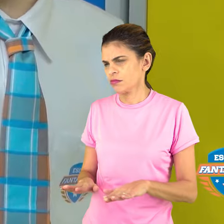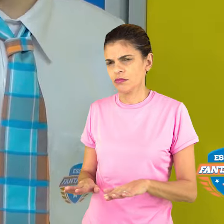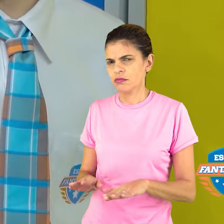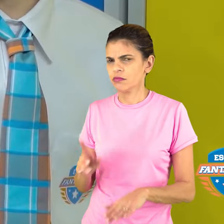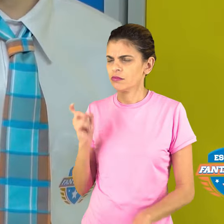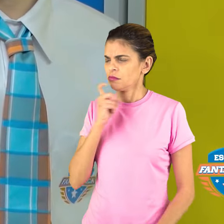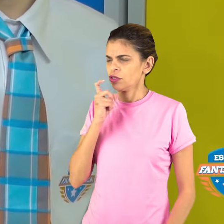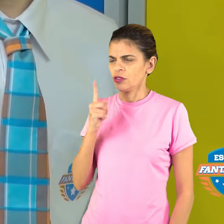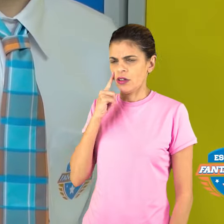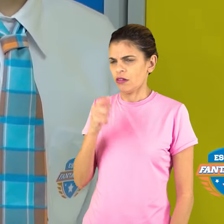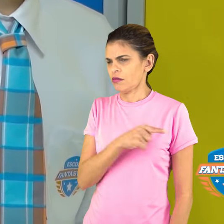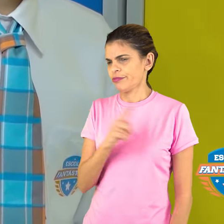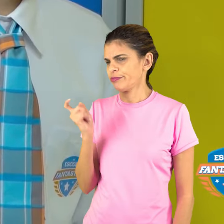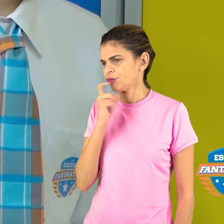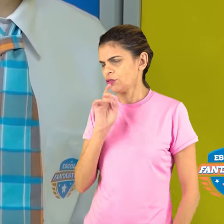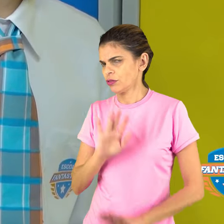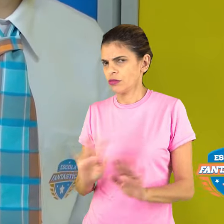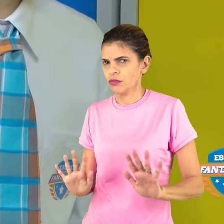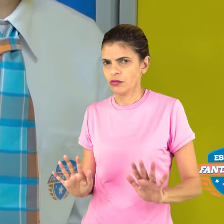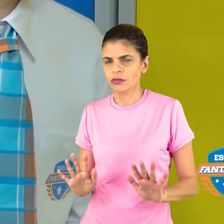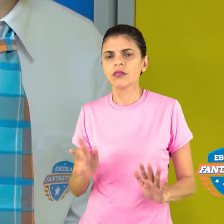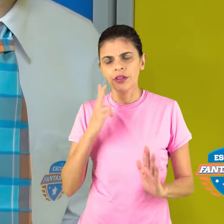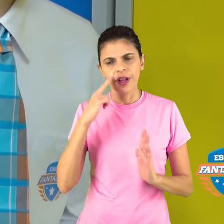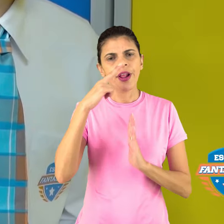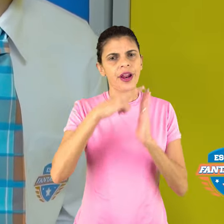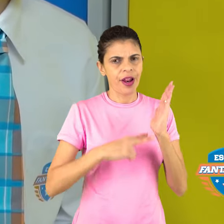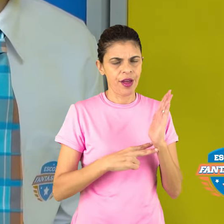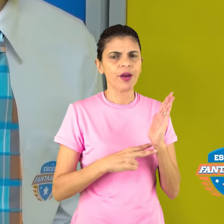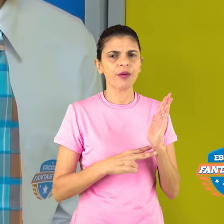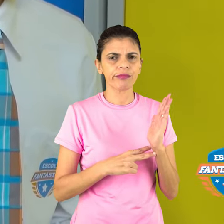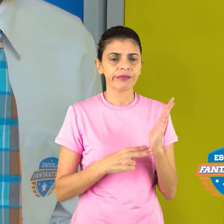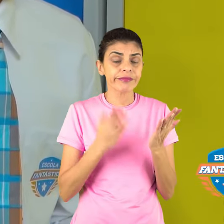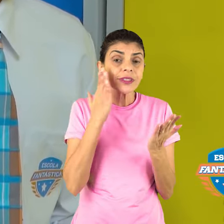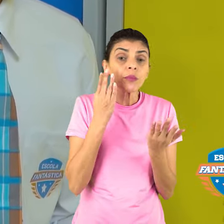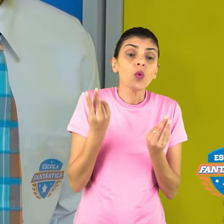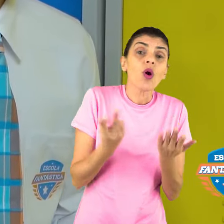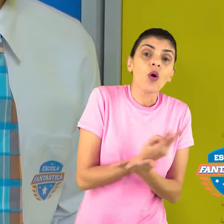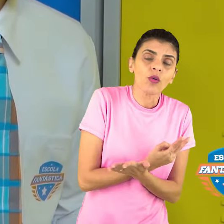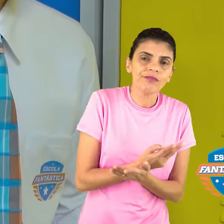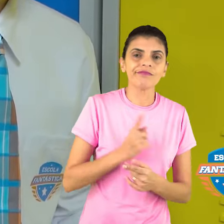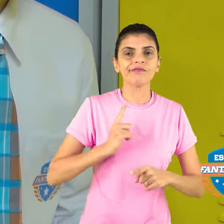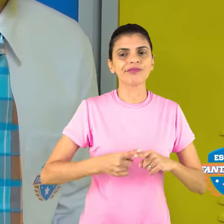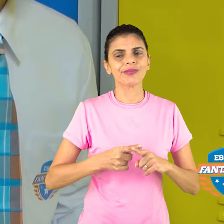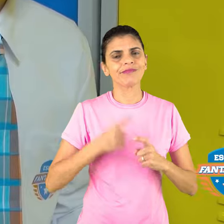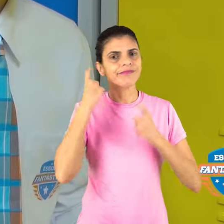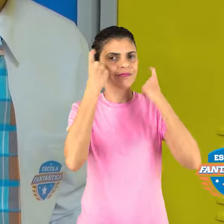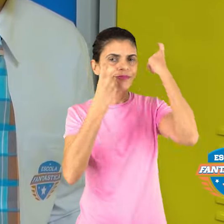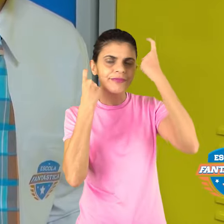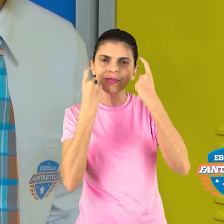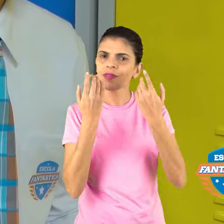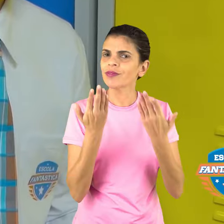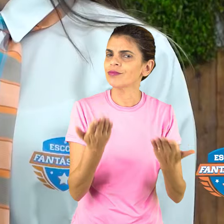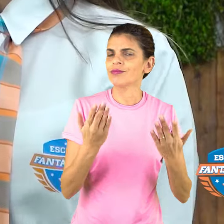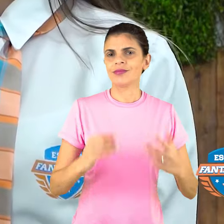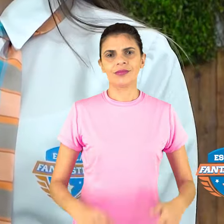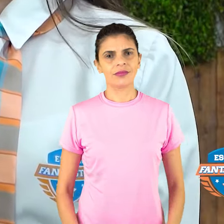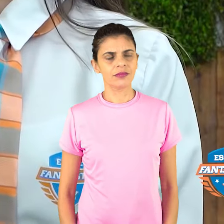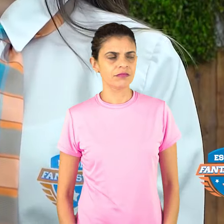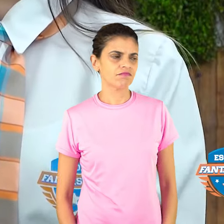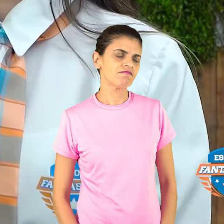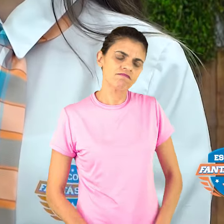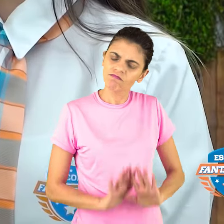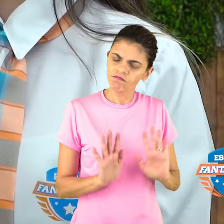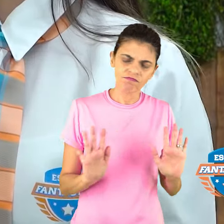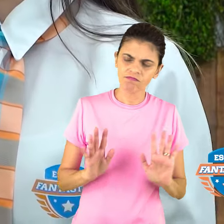Não foi nada disso. A gente leu o seu diário de propósito. Mas é porque a gente tá muito preocupado com você, Camila. Tudo